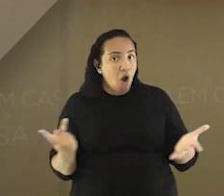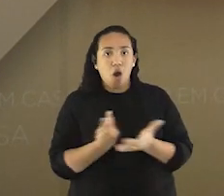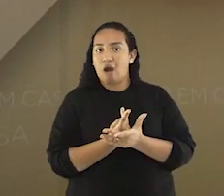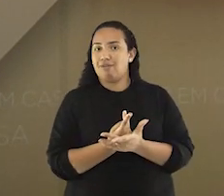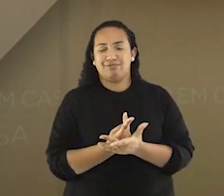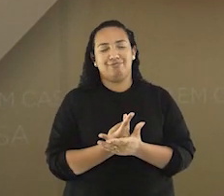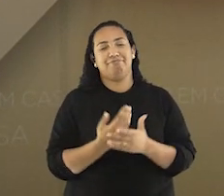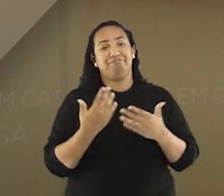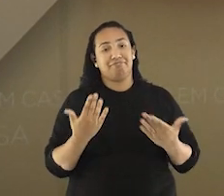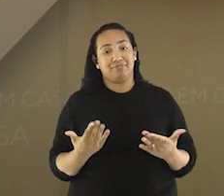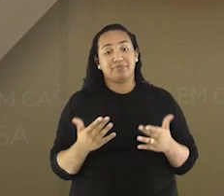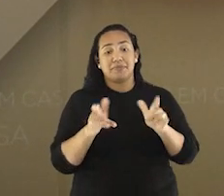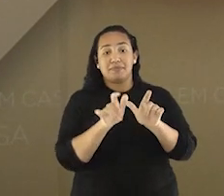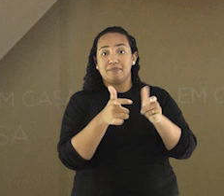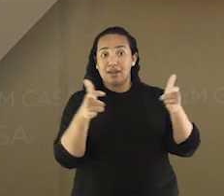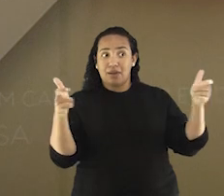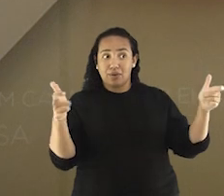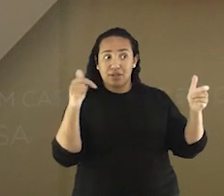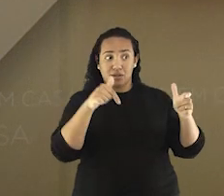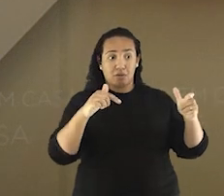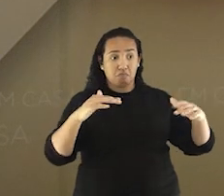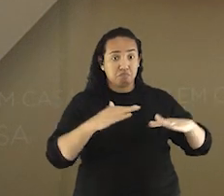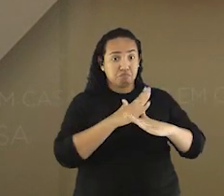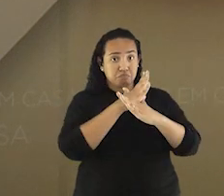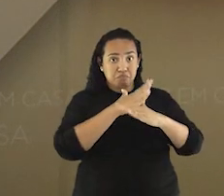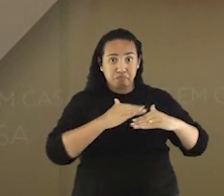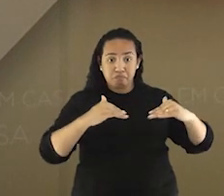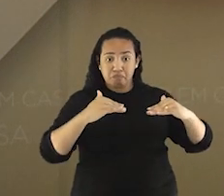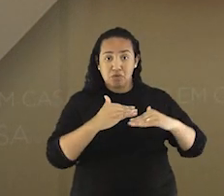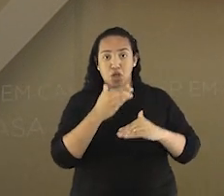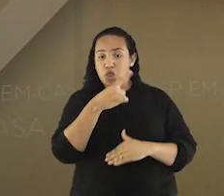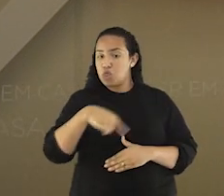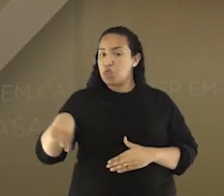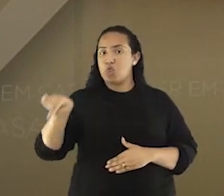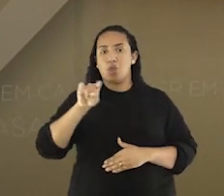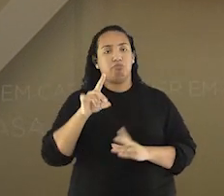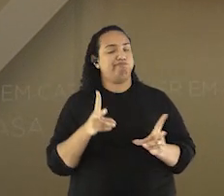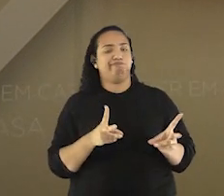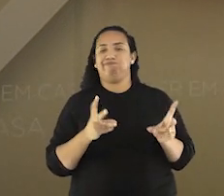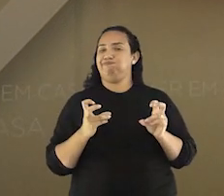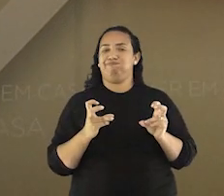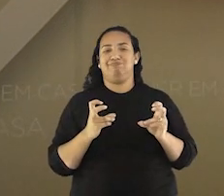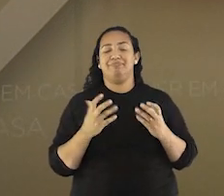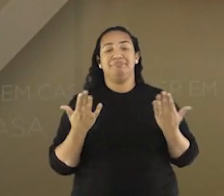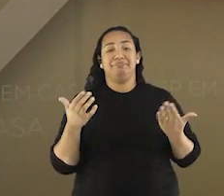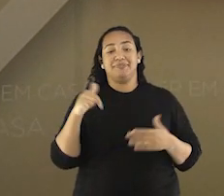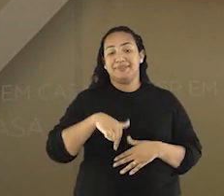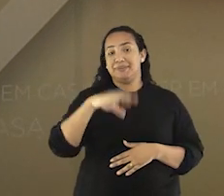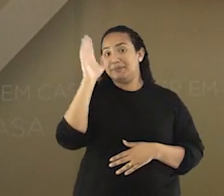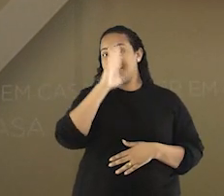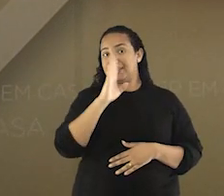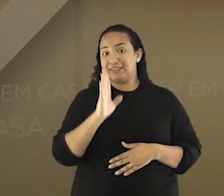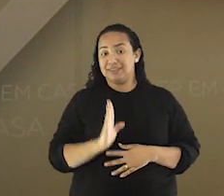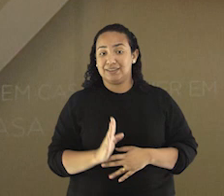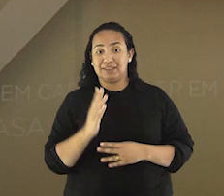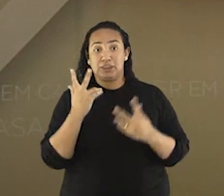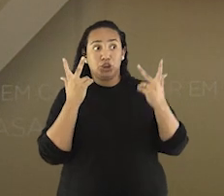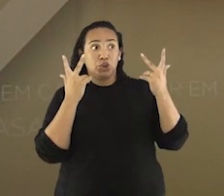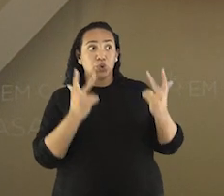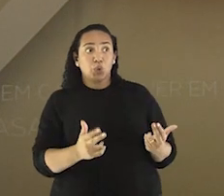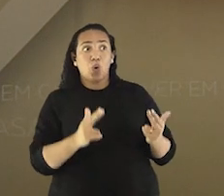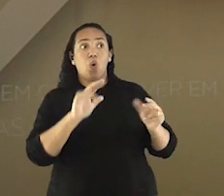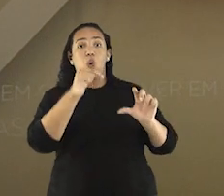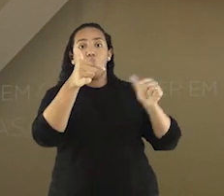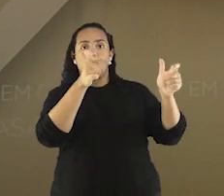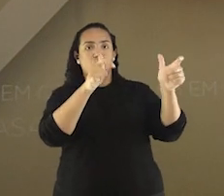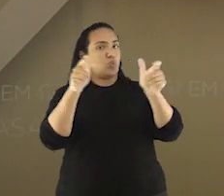dos que se manifestam sequer são percebidas pela população. O Brasil não sofre com as ações intensas dos